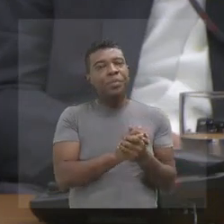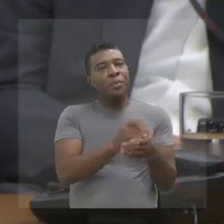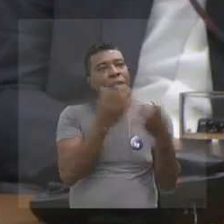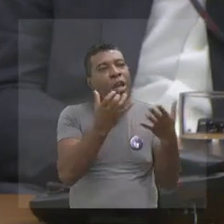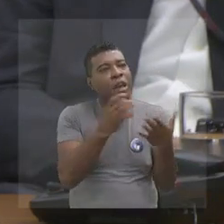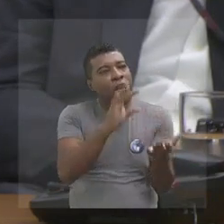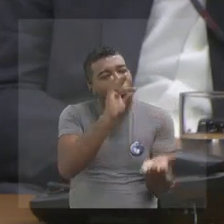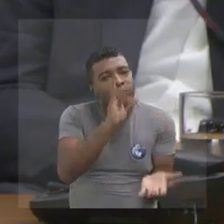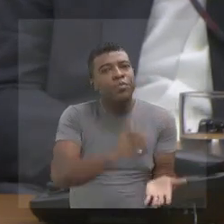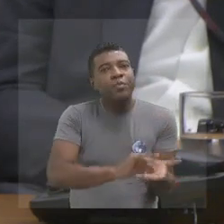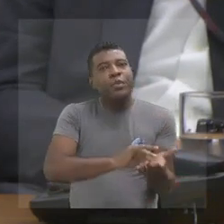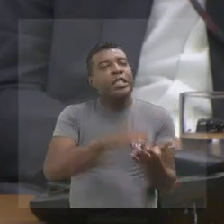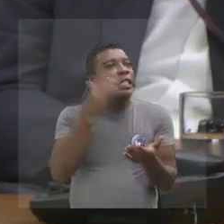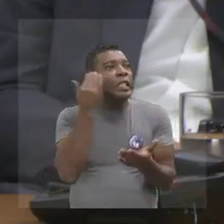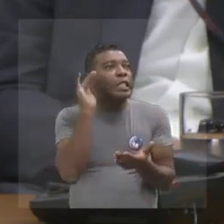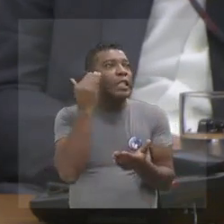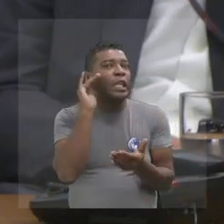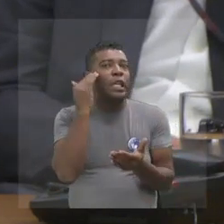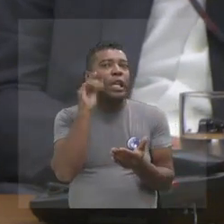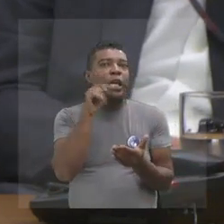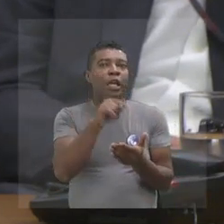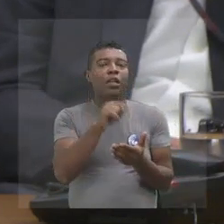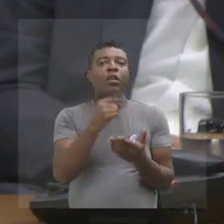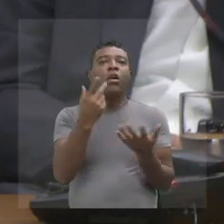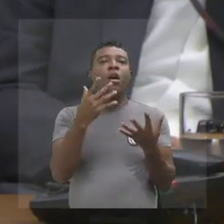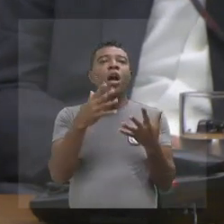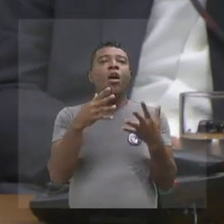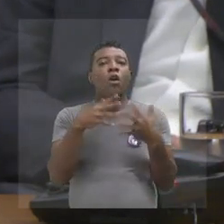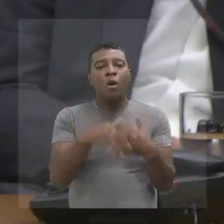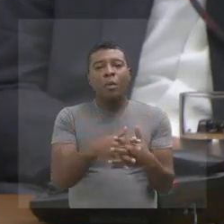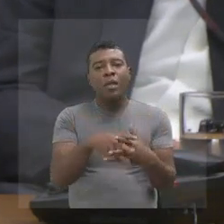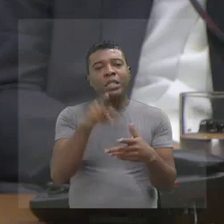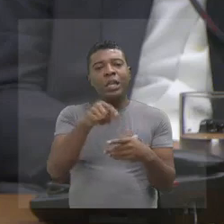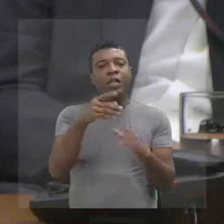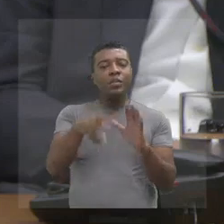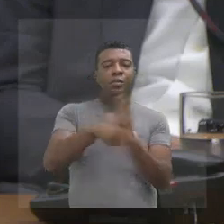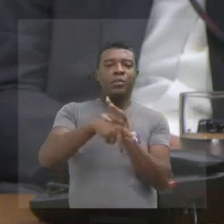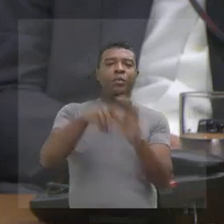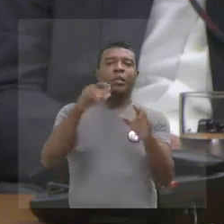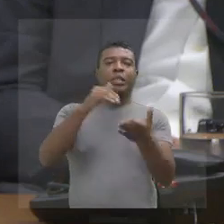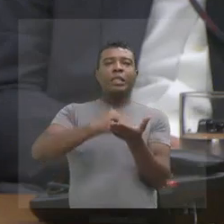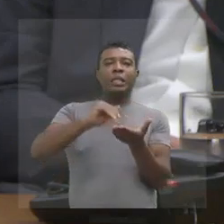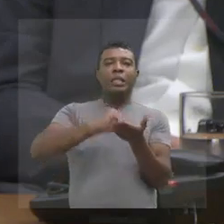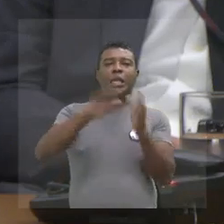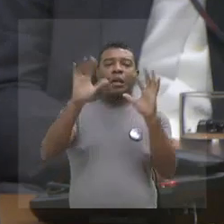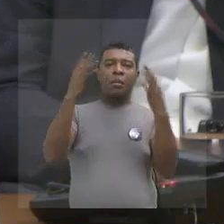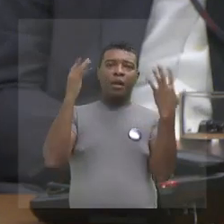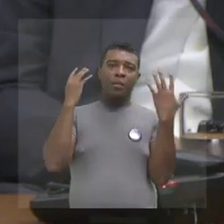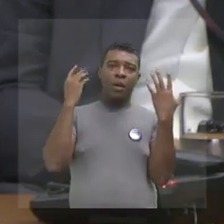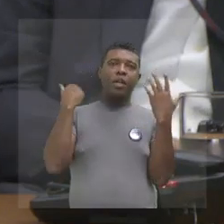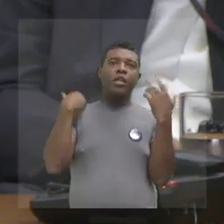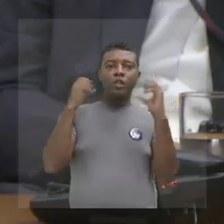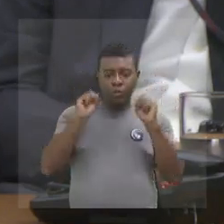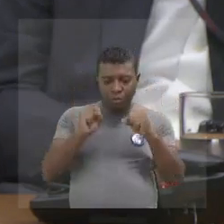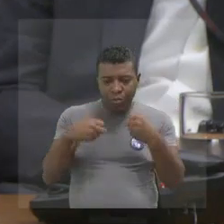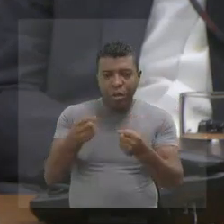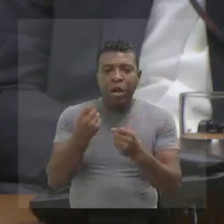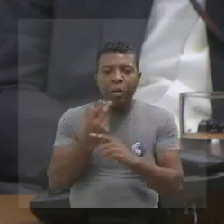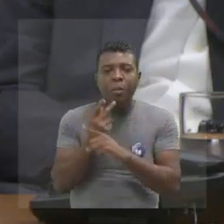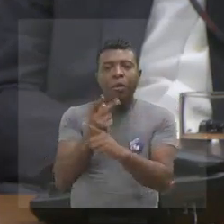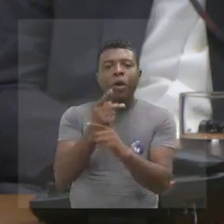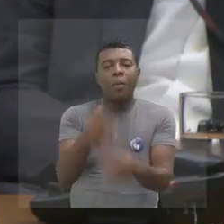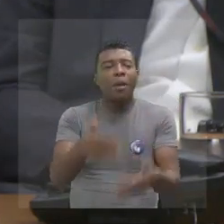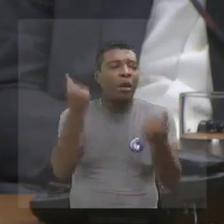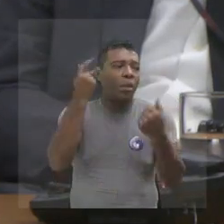entendendo a complexidade que é a Secretaria de Meio Ambiente e buscando realmente o melhor para Minas Gerais eu falo